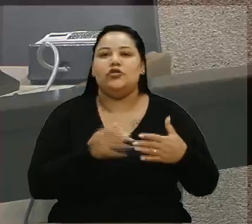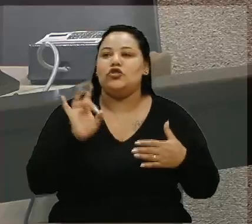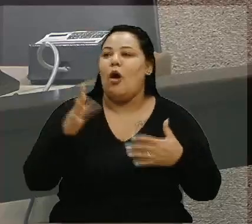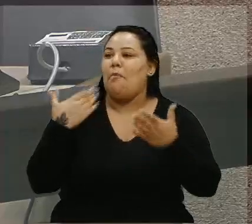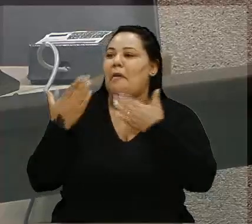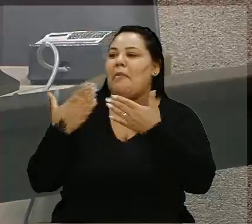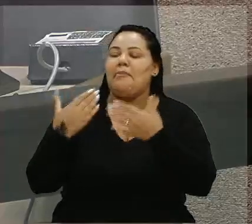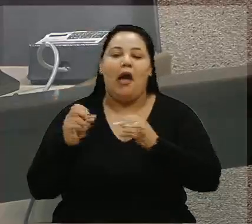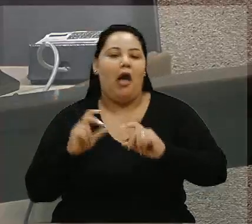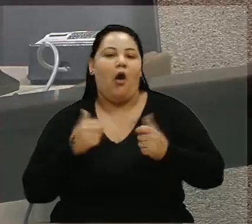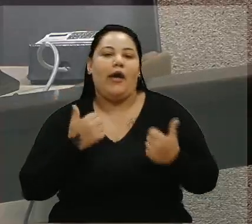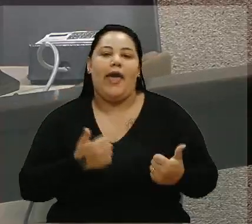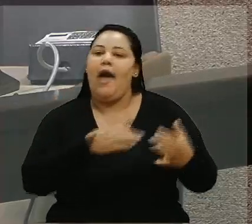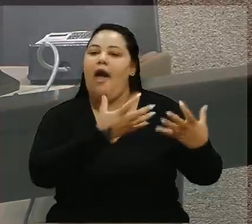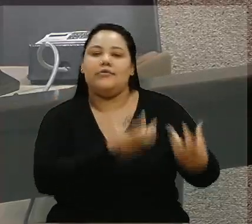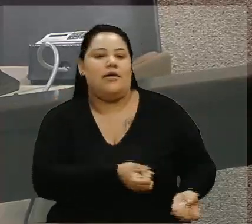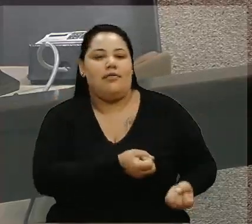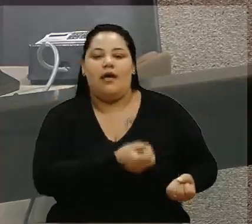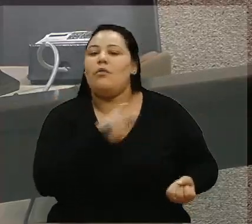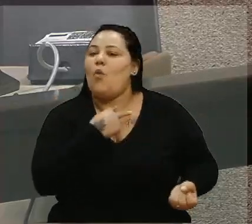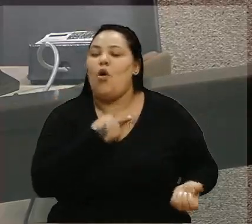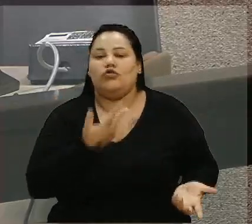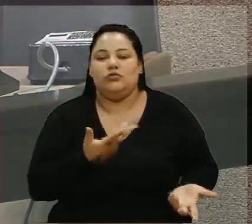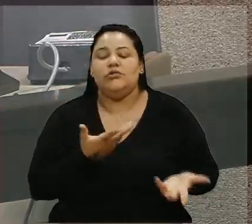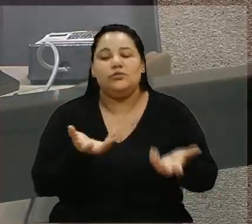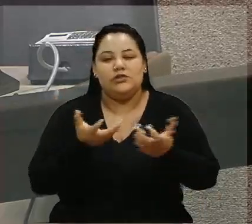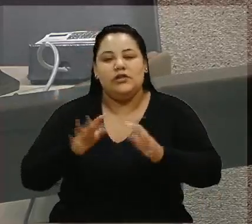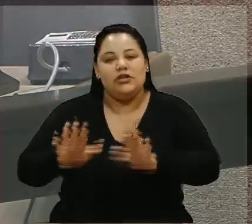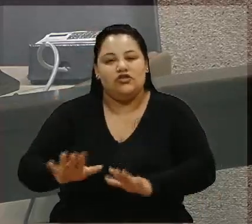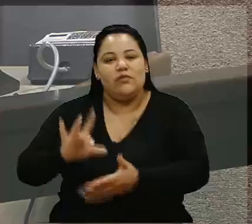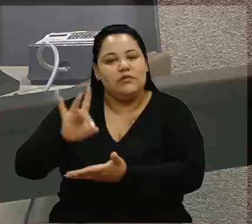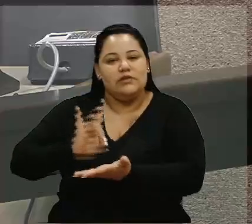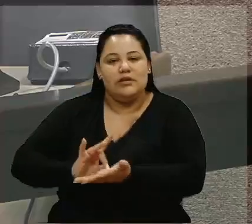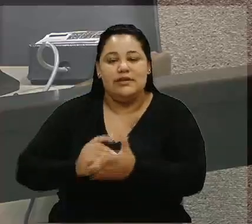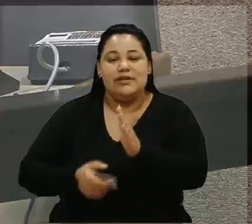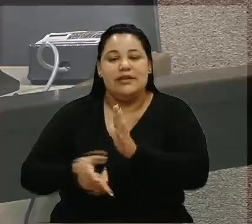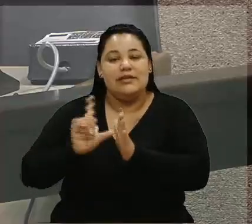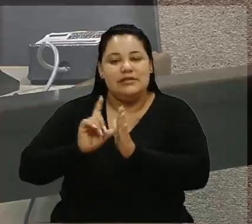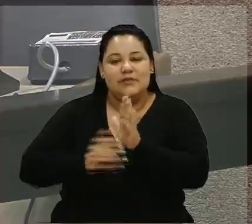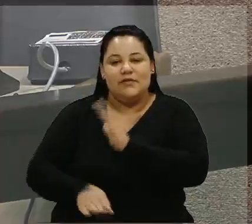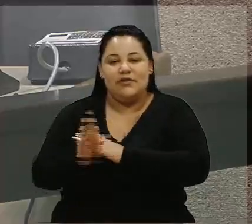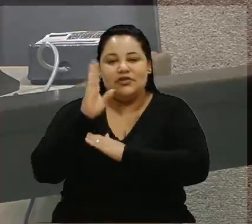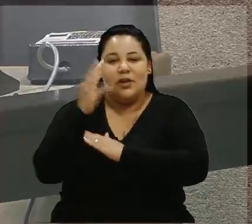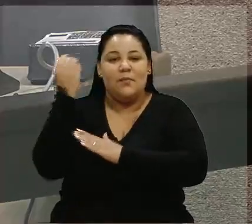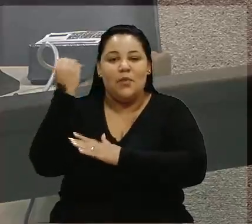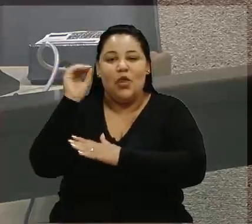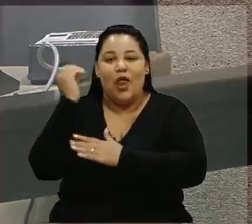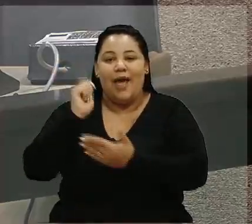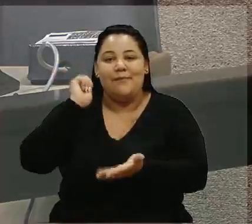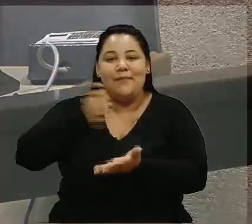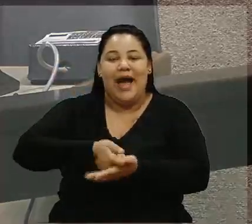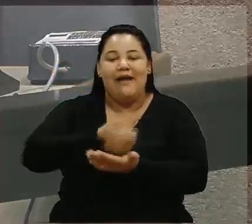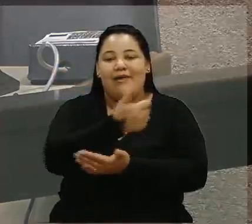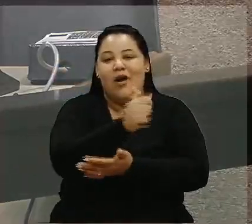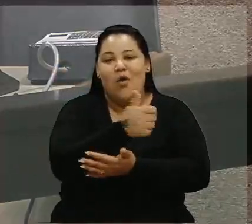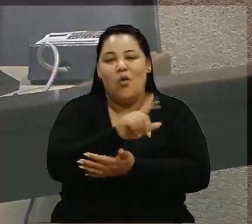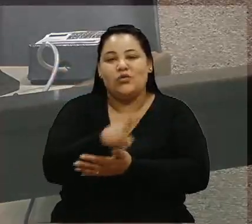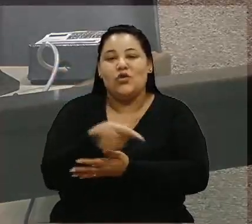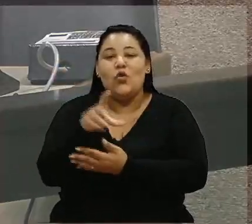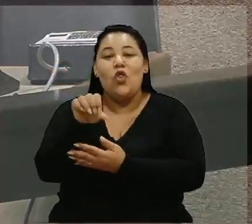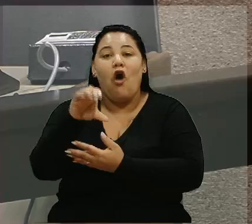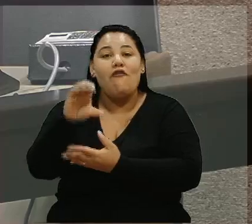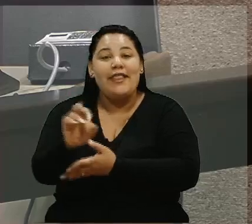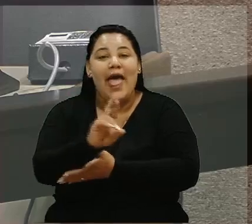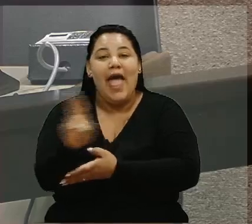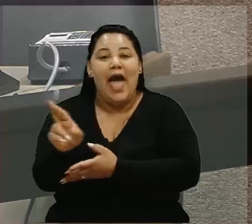tudo certo. Então, deixar registrado que antes, para ir a Porto Alegre, a gente gastava R$